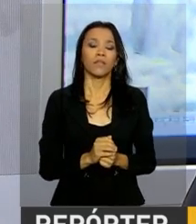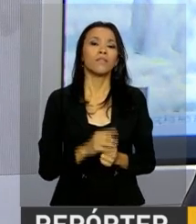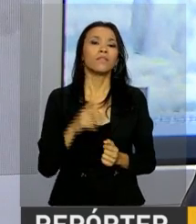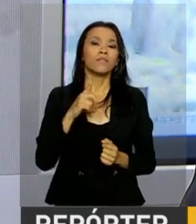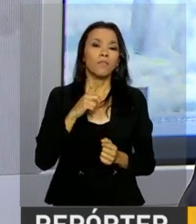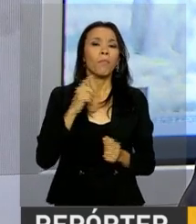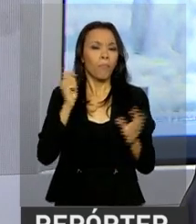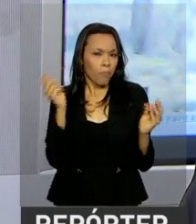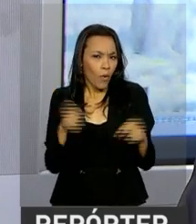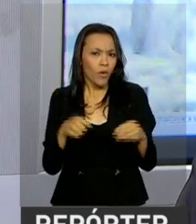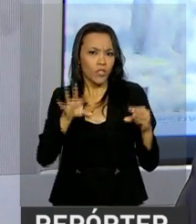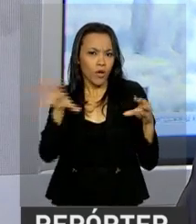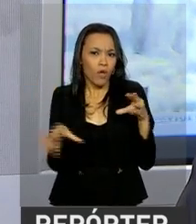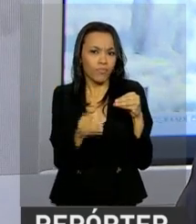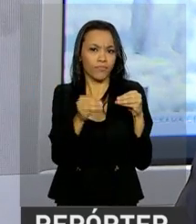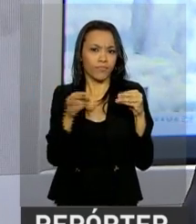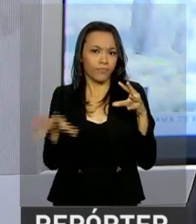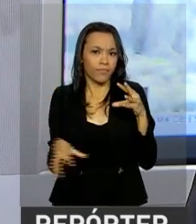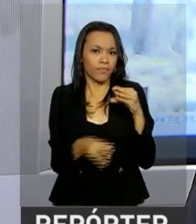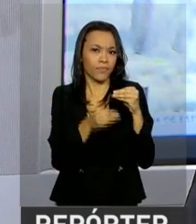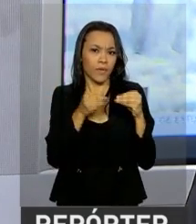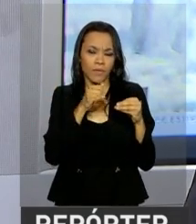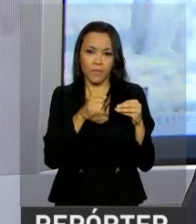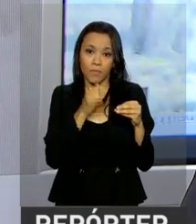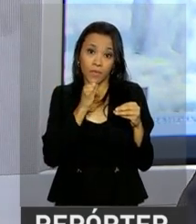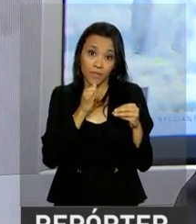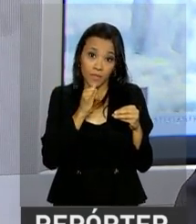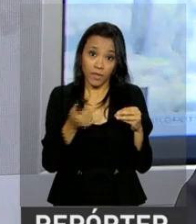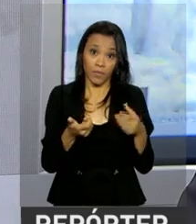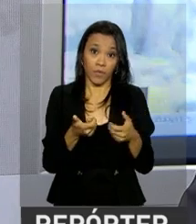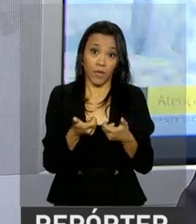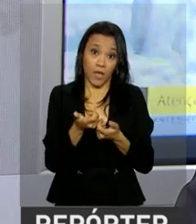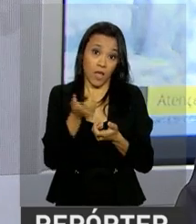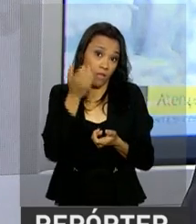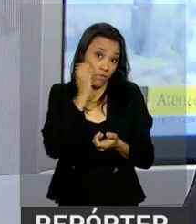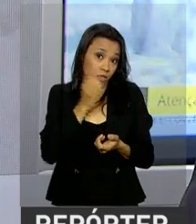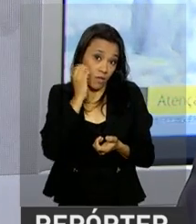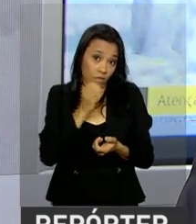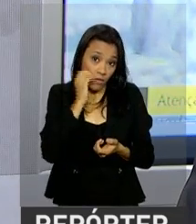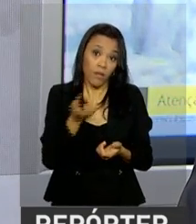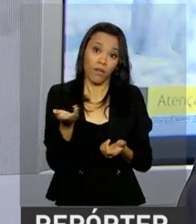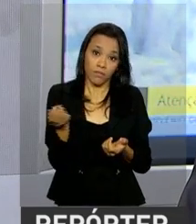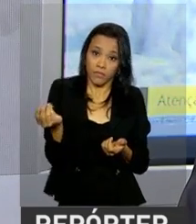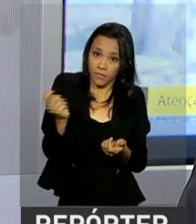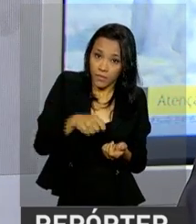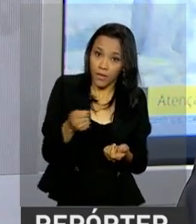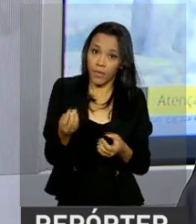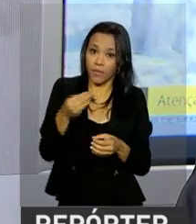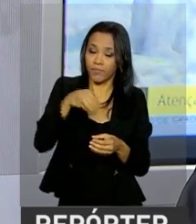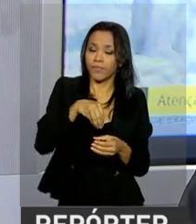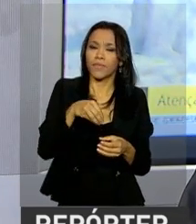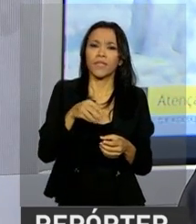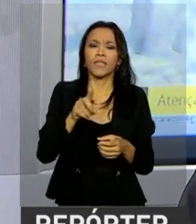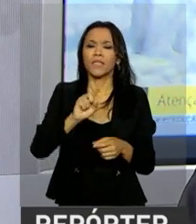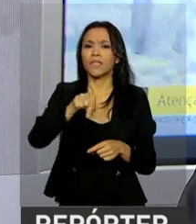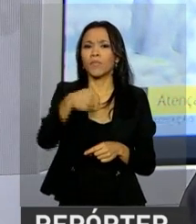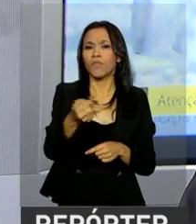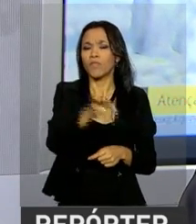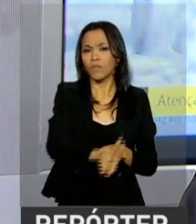alguns adicionais, como você assistir televisão em dispositivos móveis, por exemplo, e até você